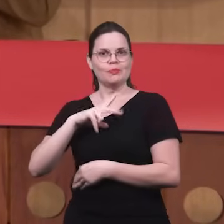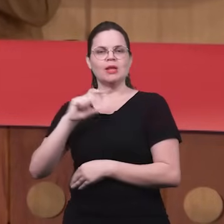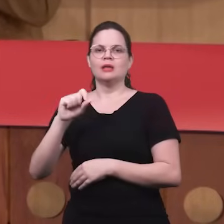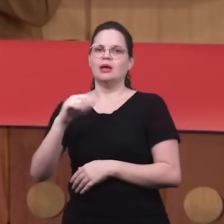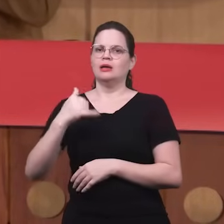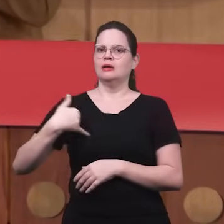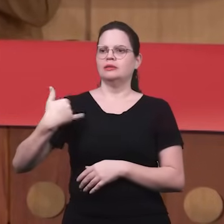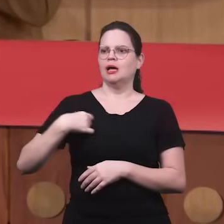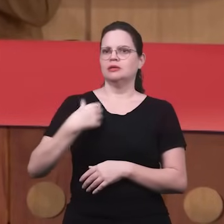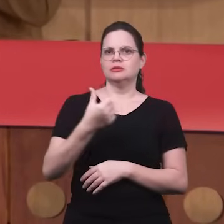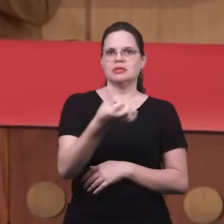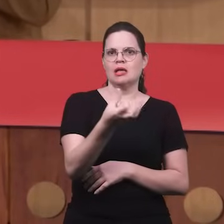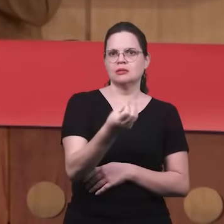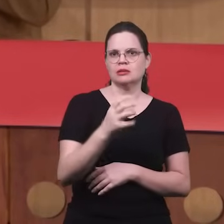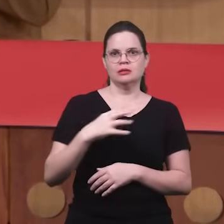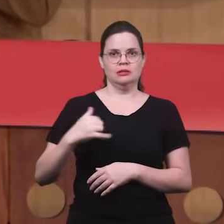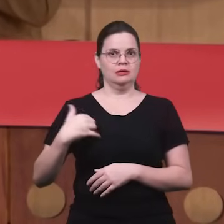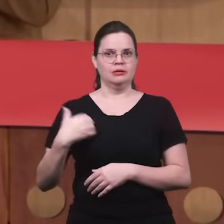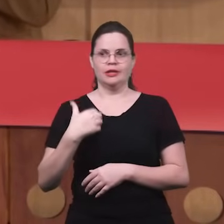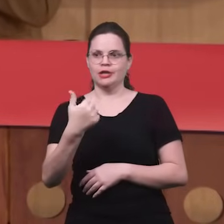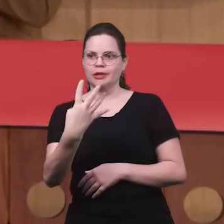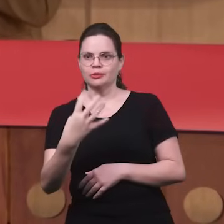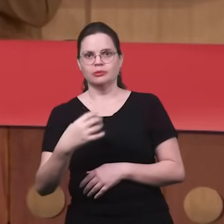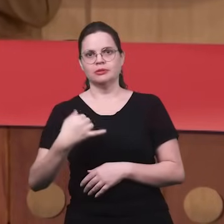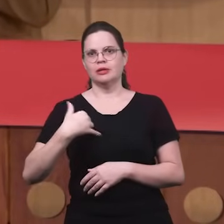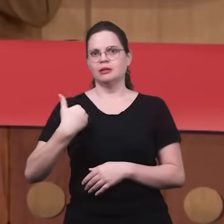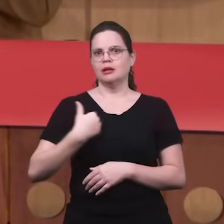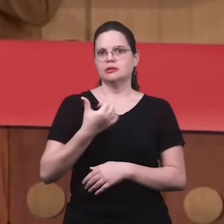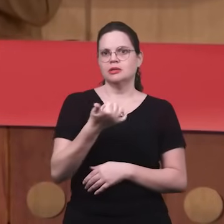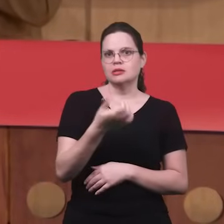anos. Mas até o dia que você nasce